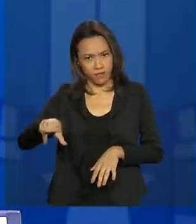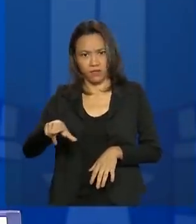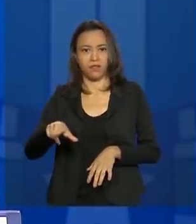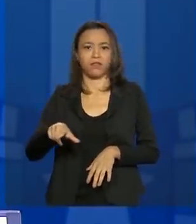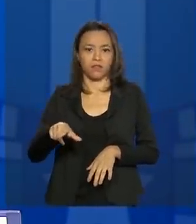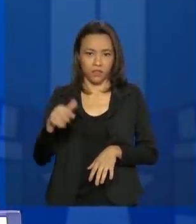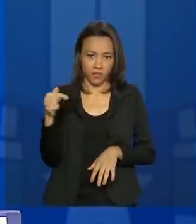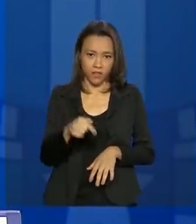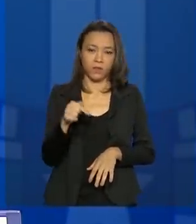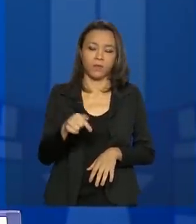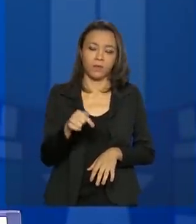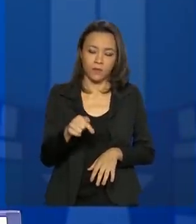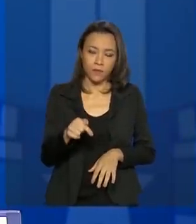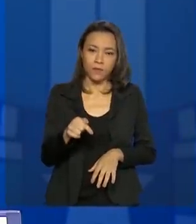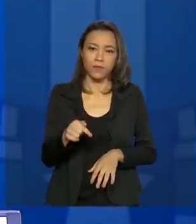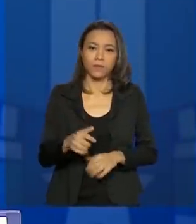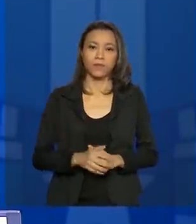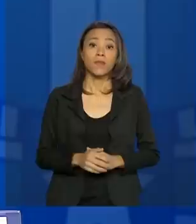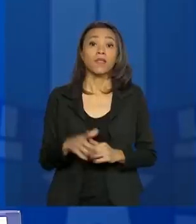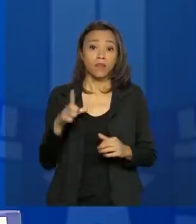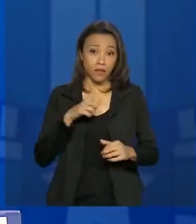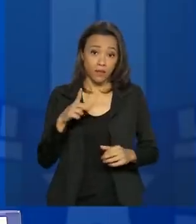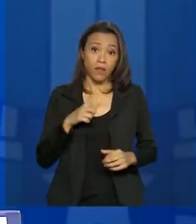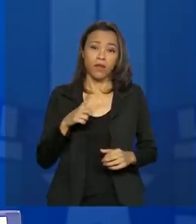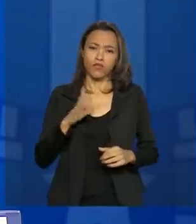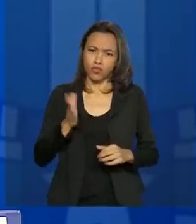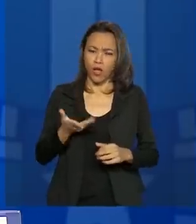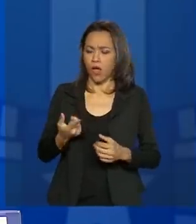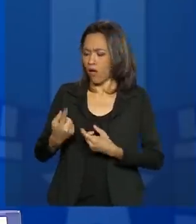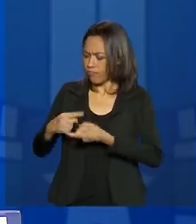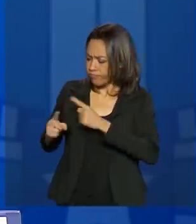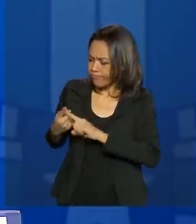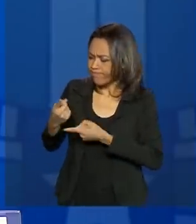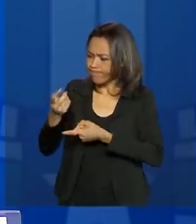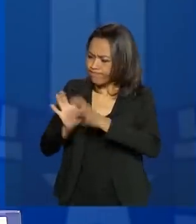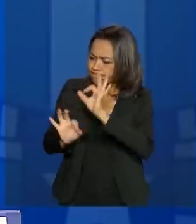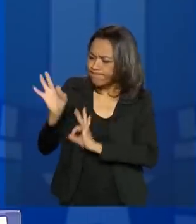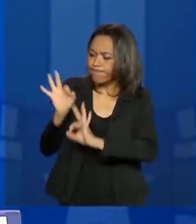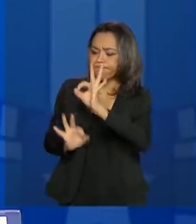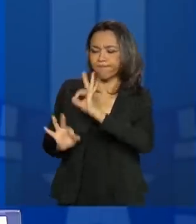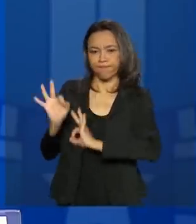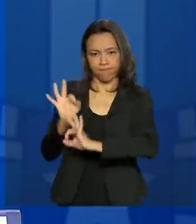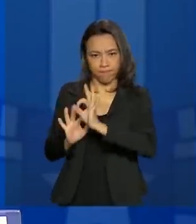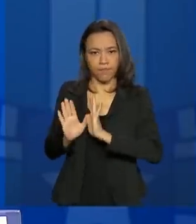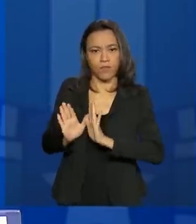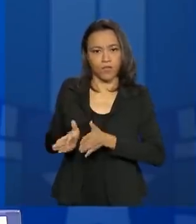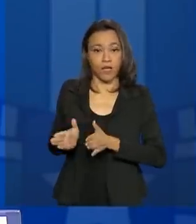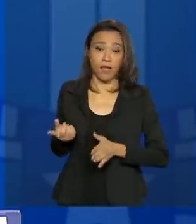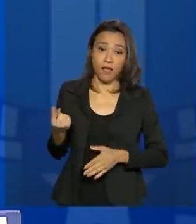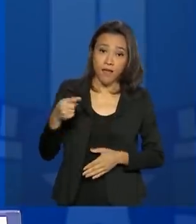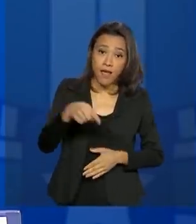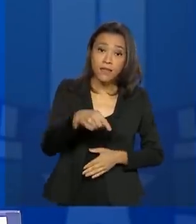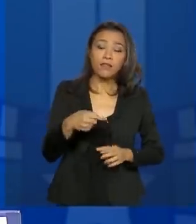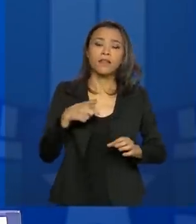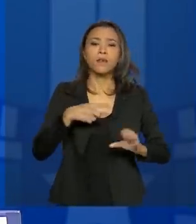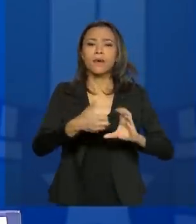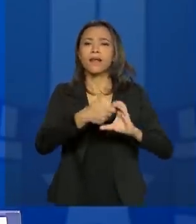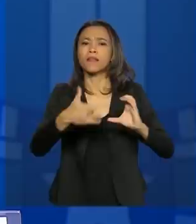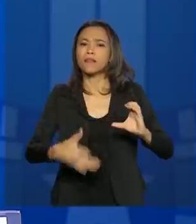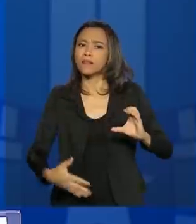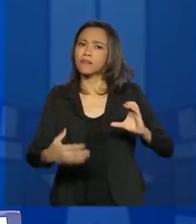medidas legítimas e justificáveis que nós já fizemos essa ainda tem uma característica